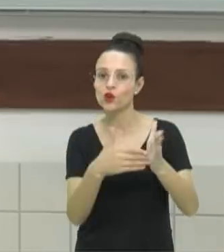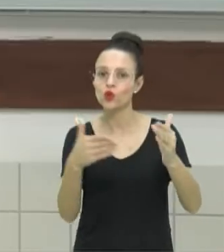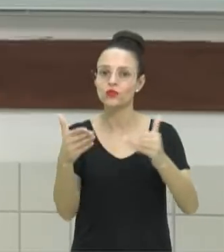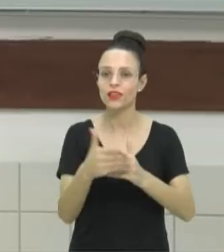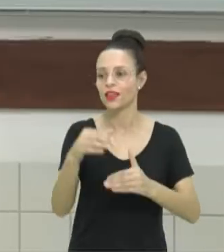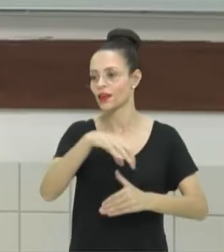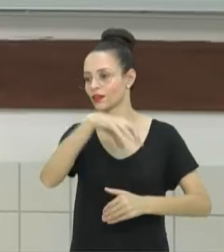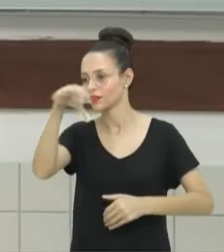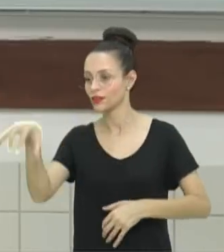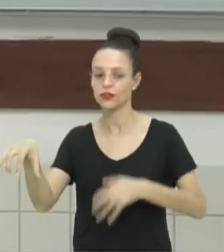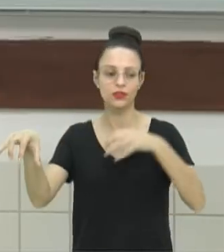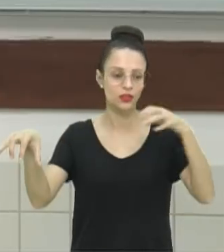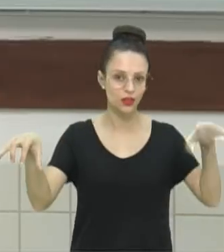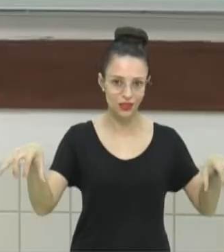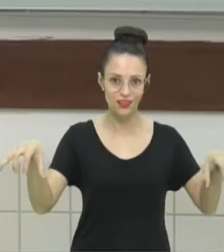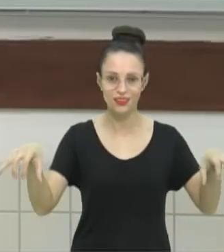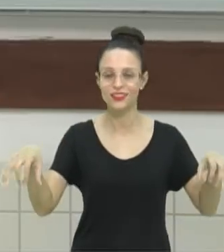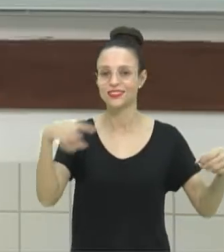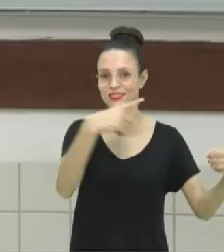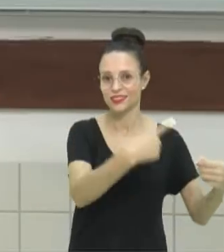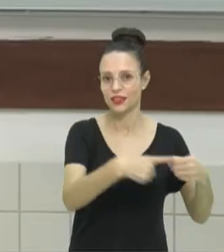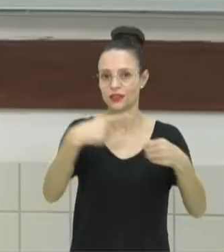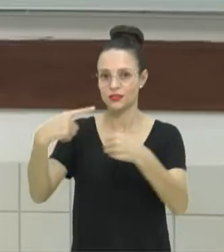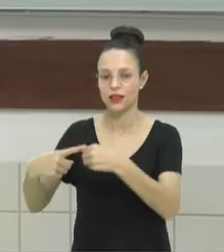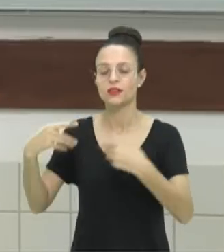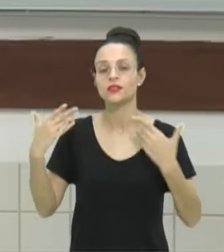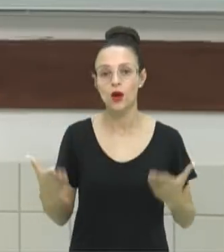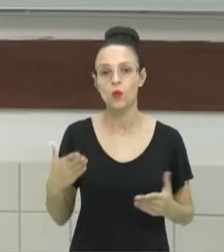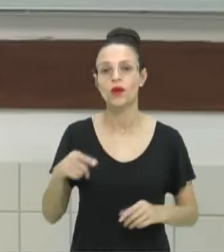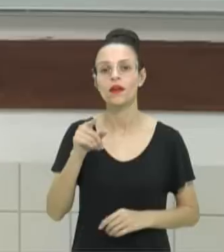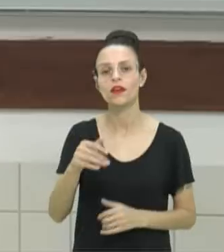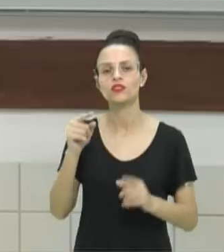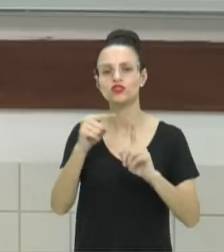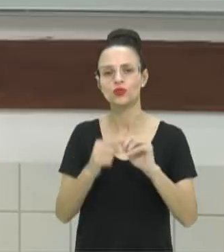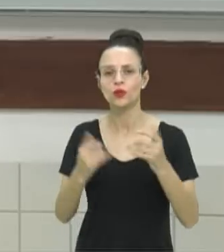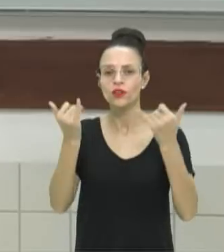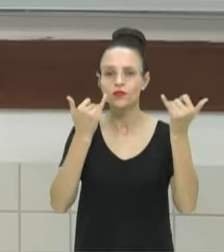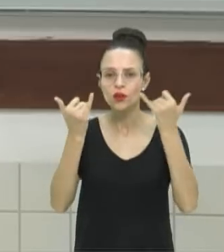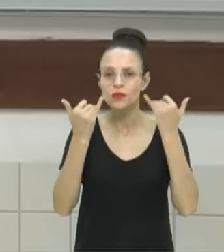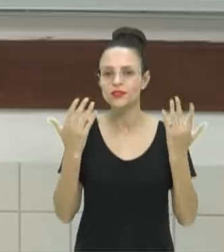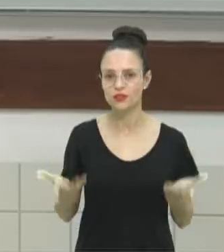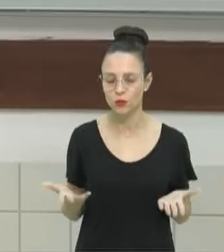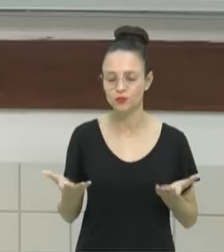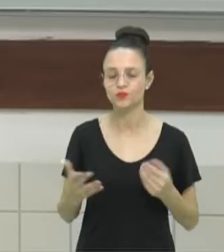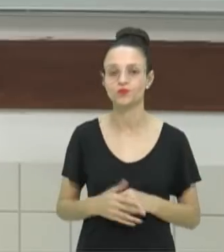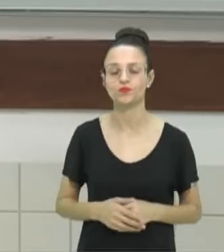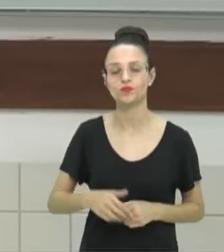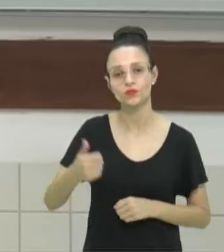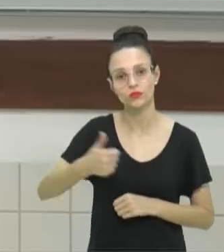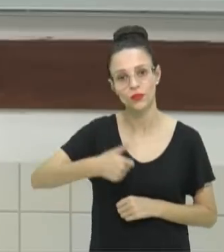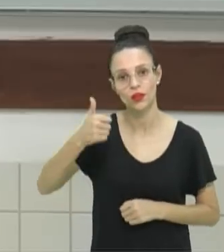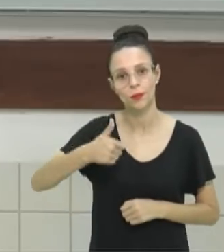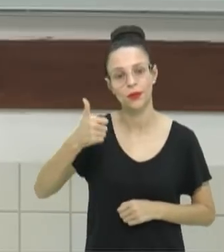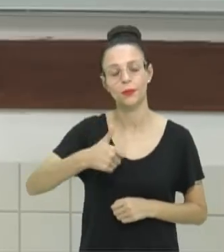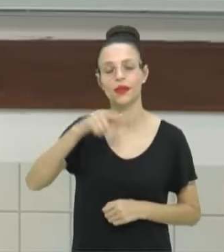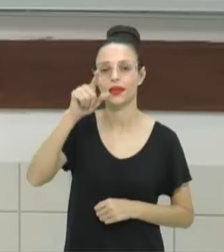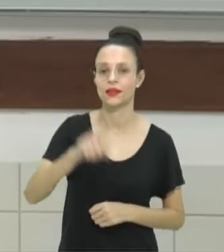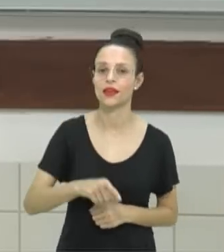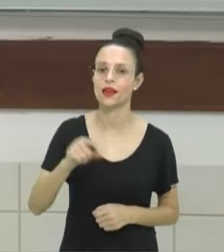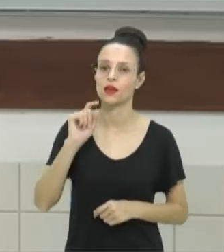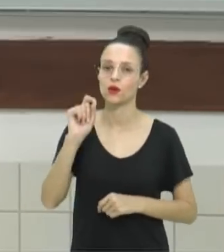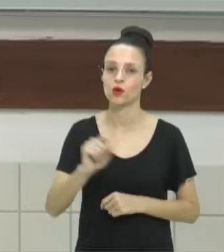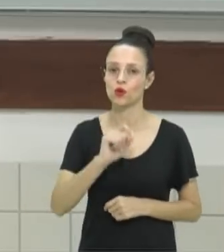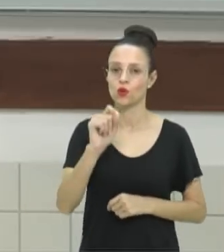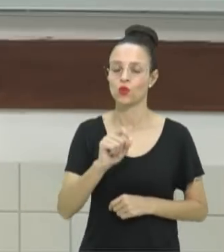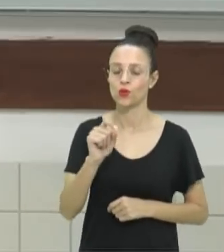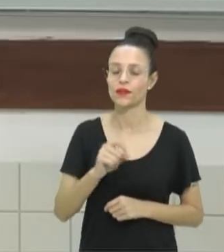fronteira da cidade. Então, que tipo de informação que eu tenho ali? Na primeira, eu tinha ele restringindo um pedaço